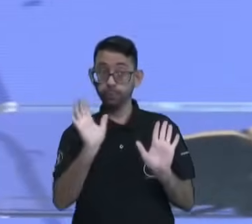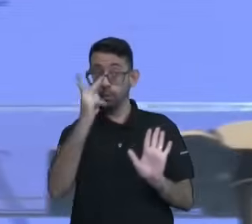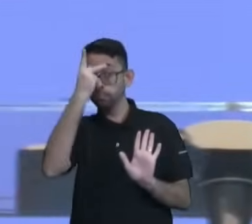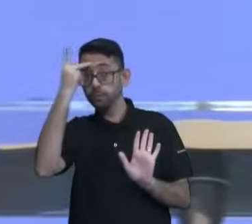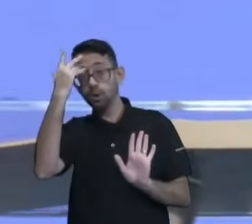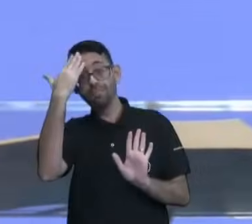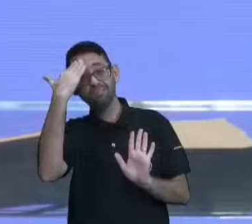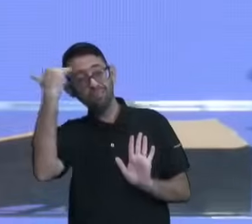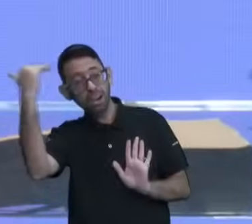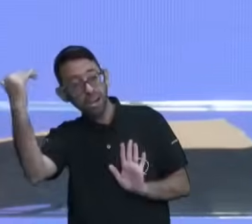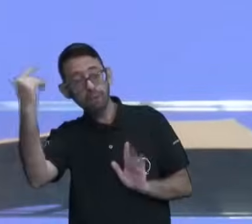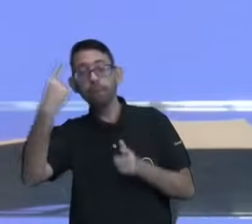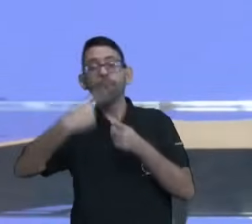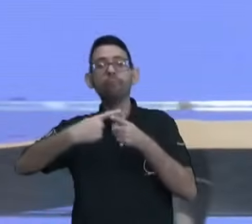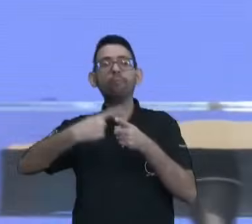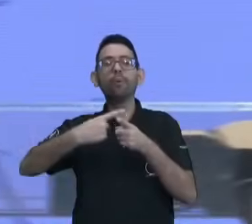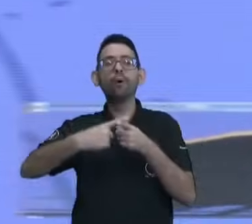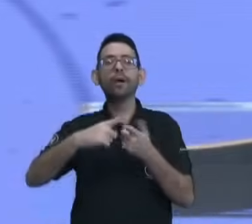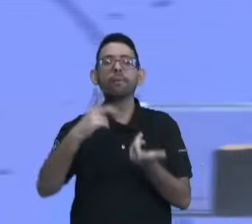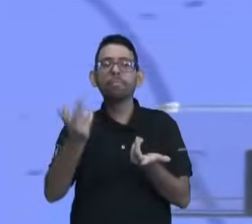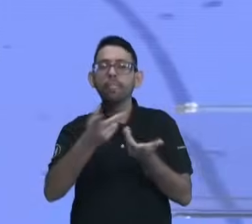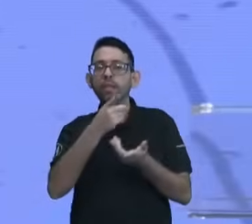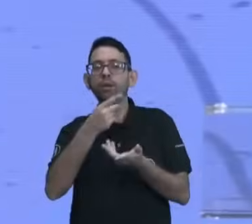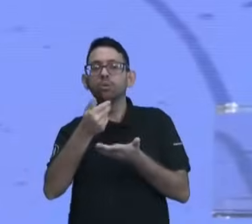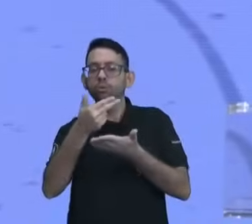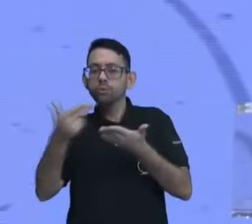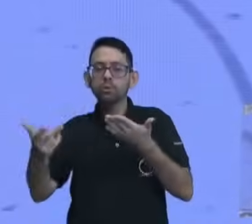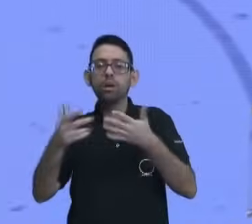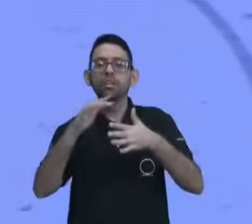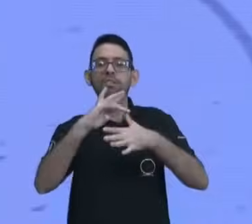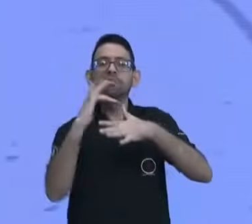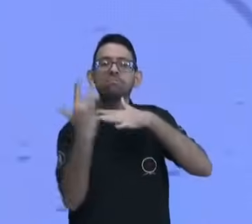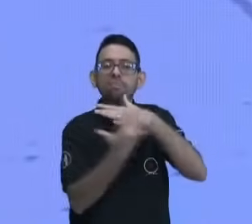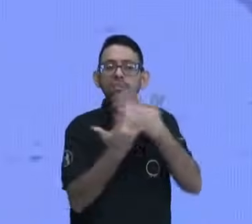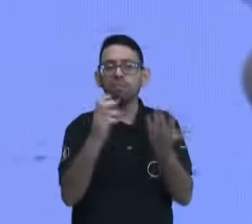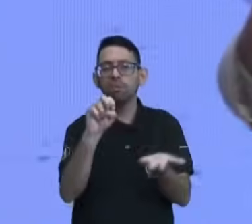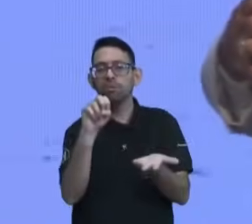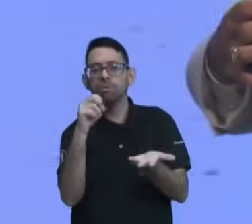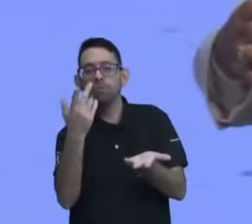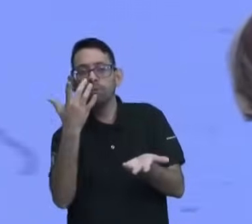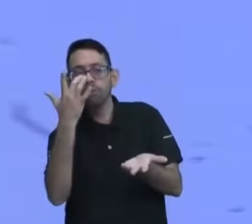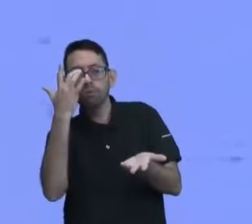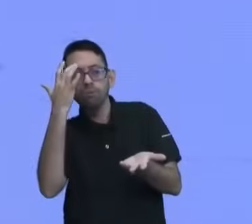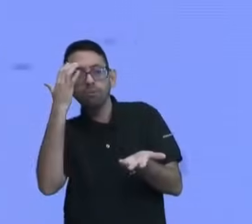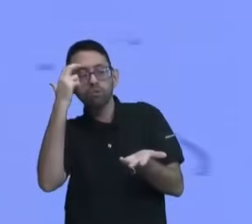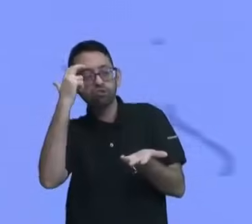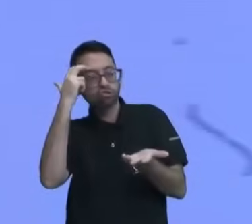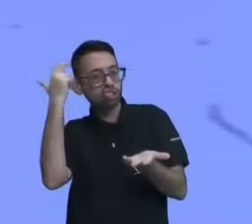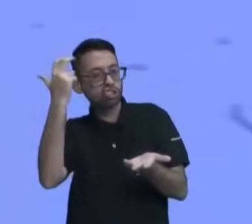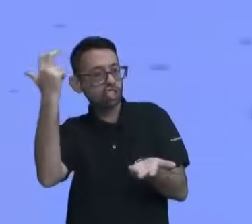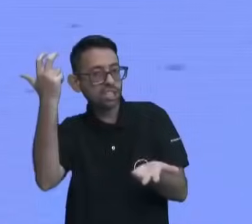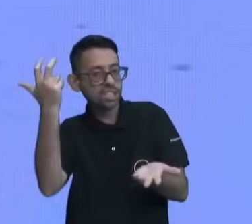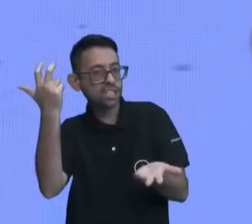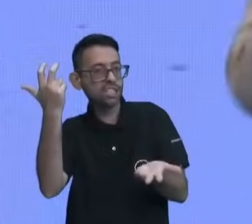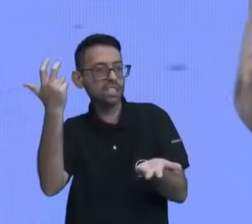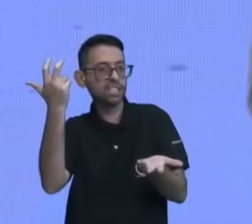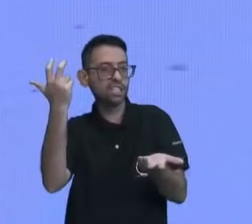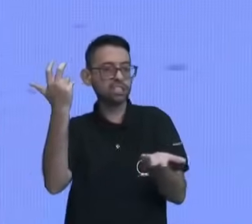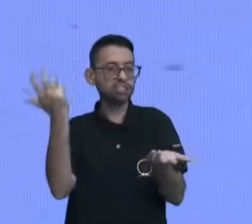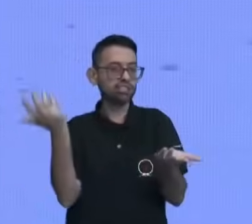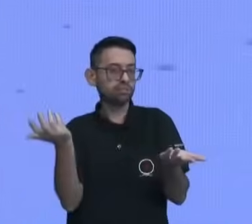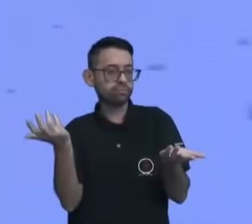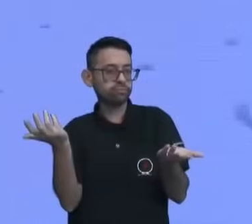rede social ou porque tem uma inteligência em alguma área e consegue né Eh se